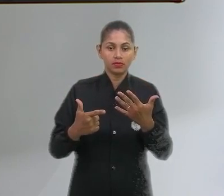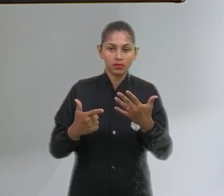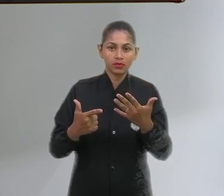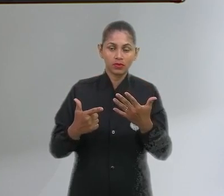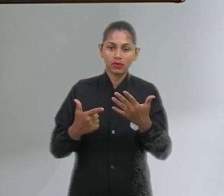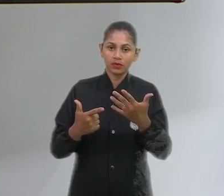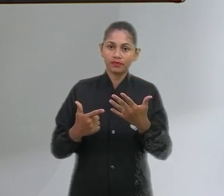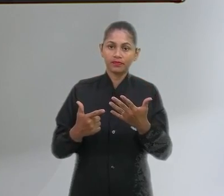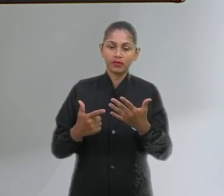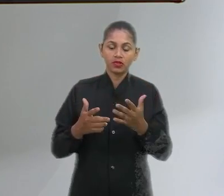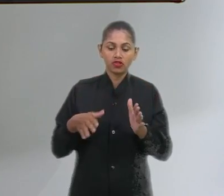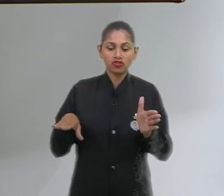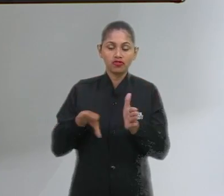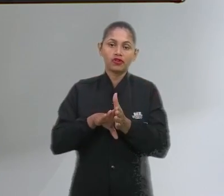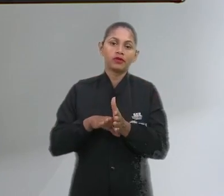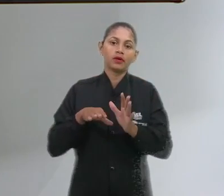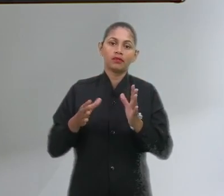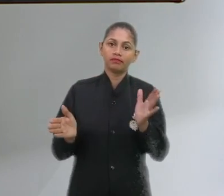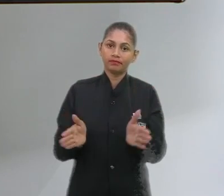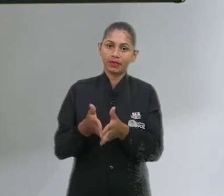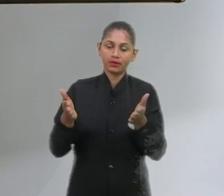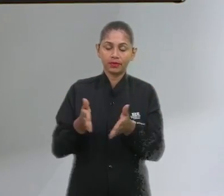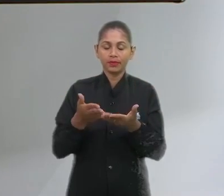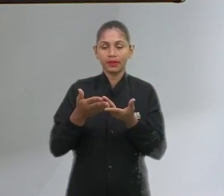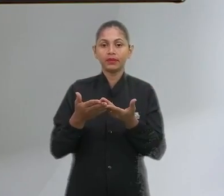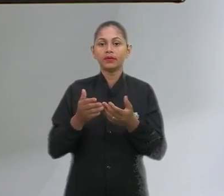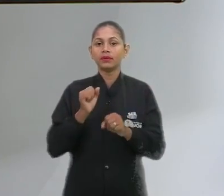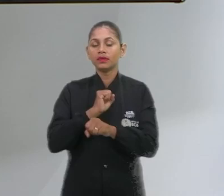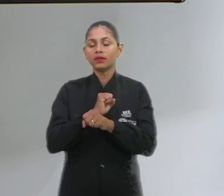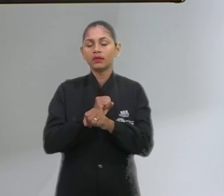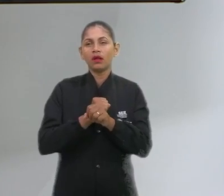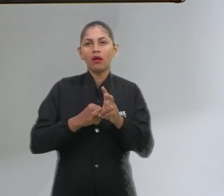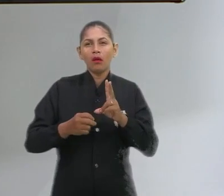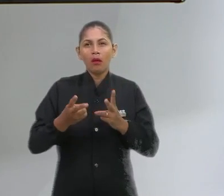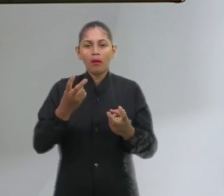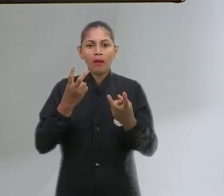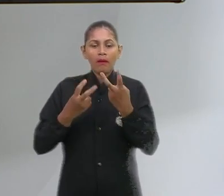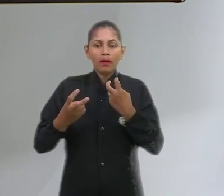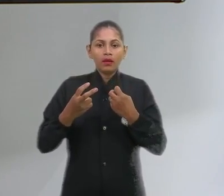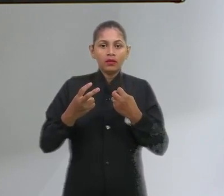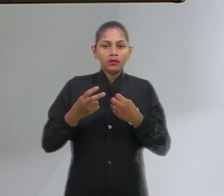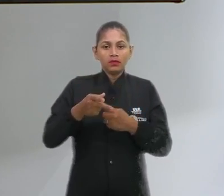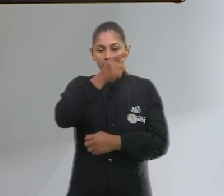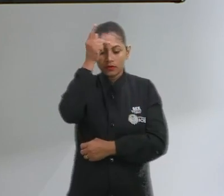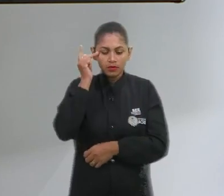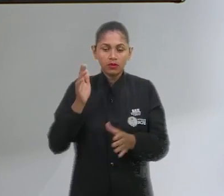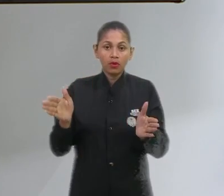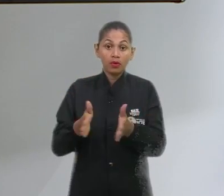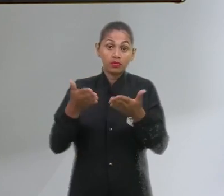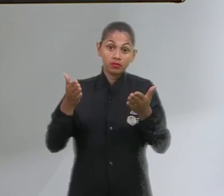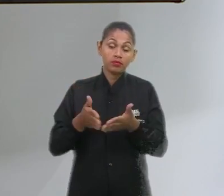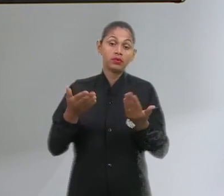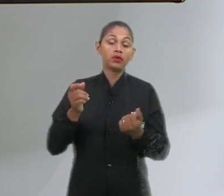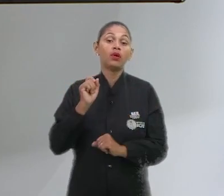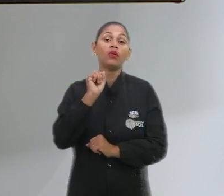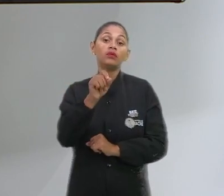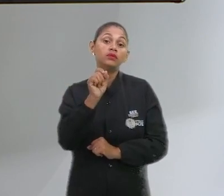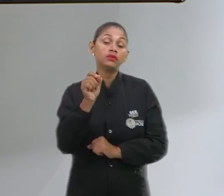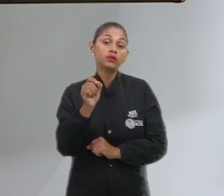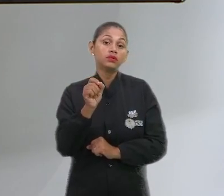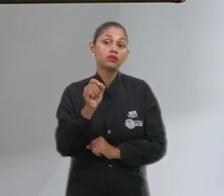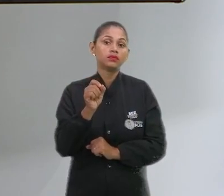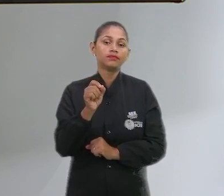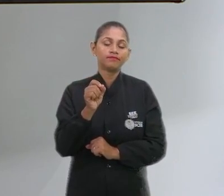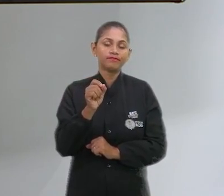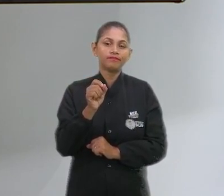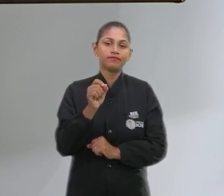das pessoas de baixa renda, ou seja, as pessoas pobres, nós vamos verificar justamente o quê? Nós